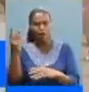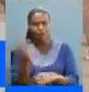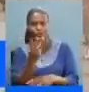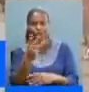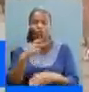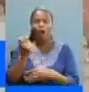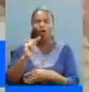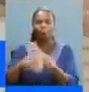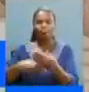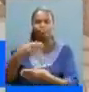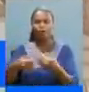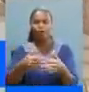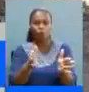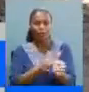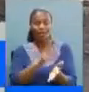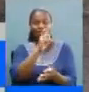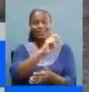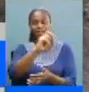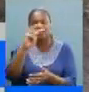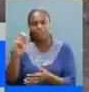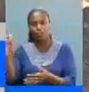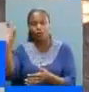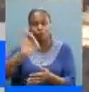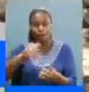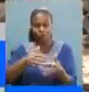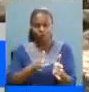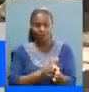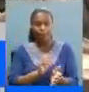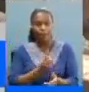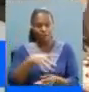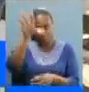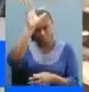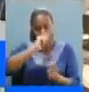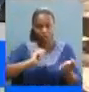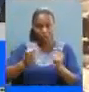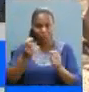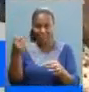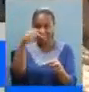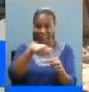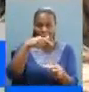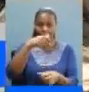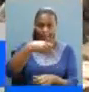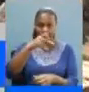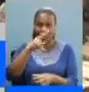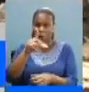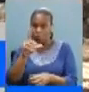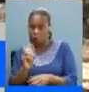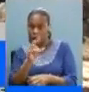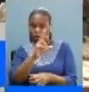num total acumulado de 33%. Para Paulo Rocha, ministro da Administração Interna, os dados